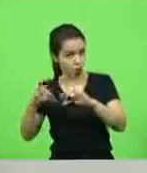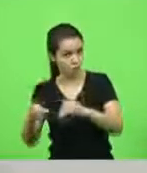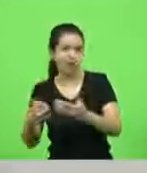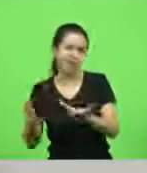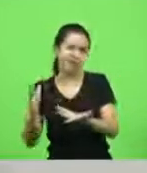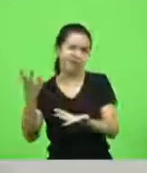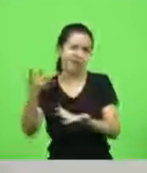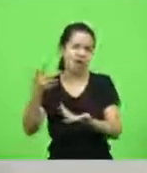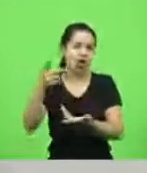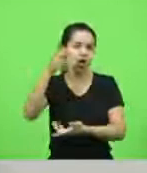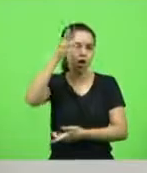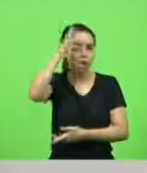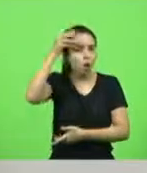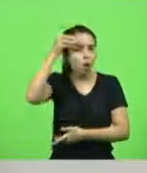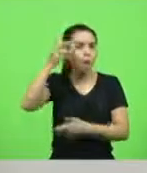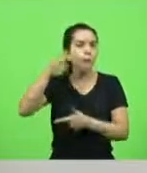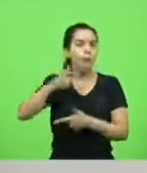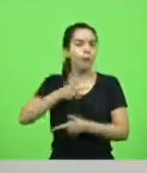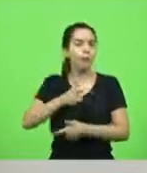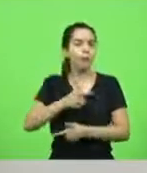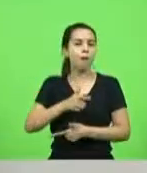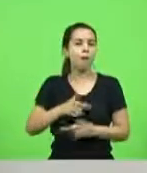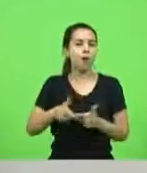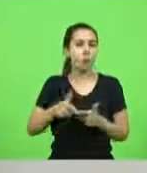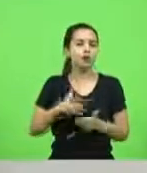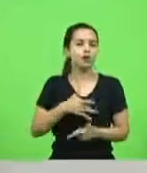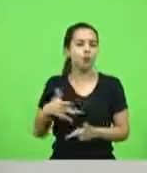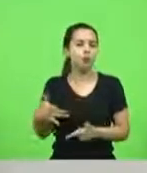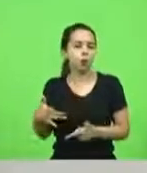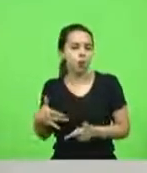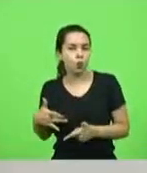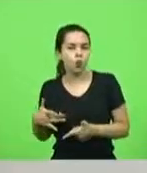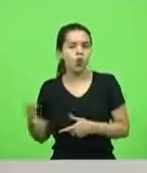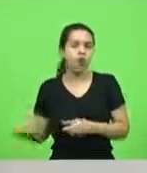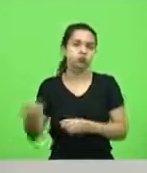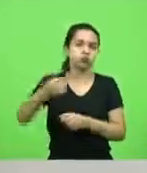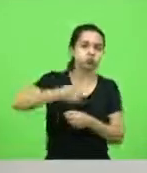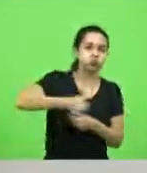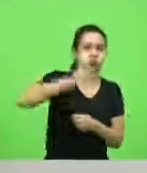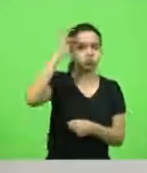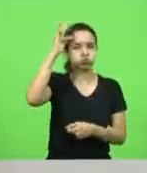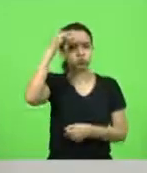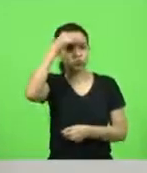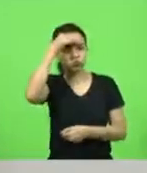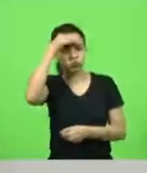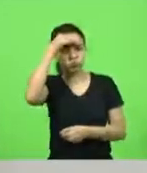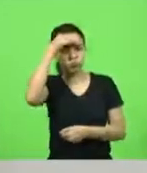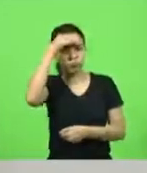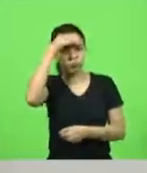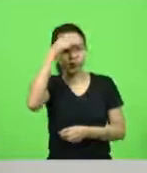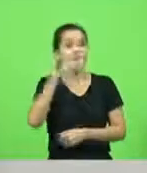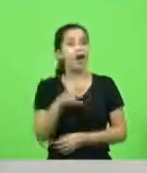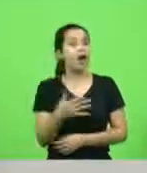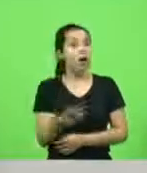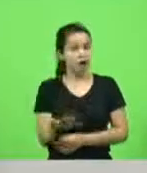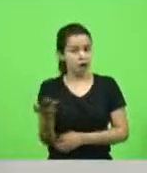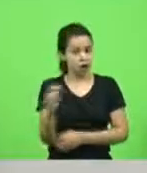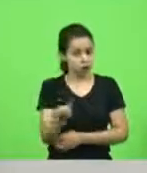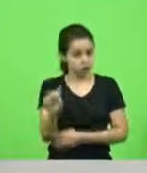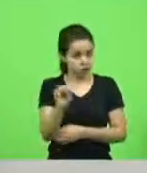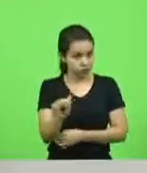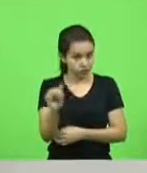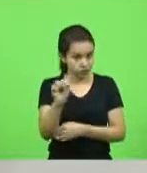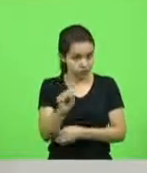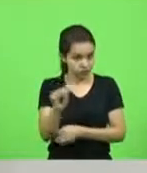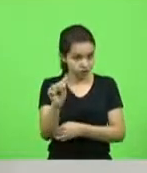saúde do deputado Luciano o relator ficou o deputado Fabiano da Luz Associação de subtenentes eram aqueles que entraram